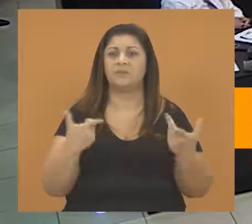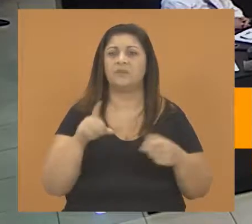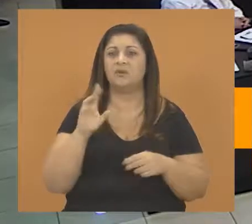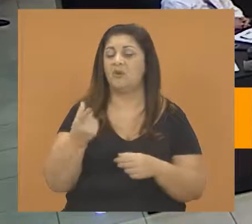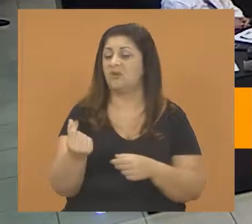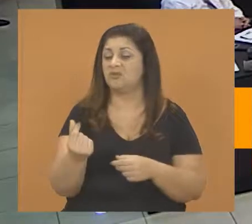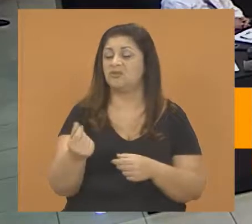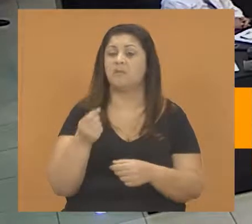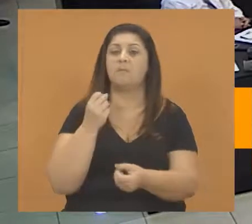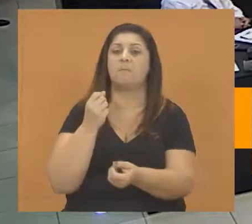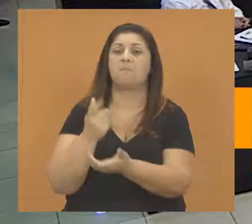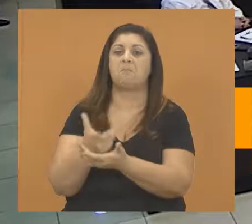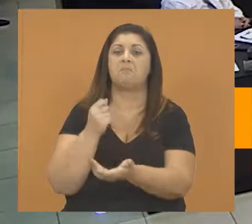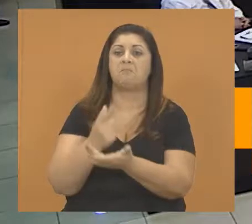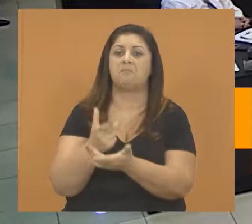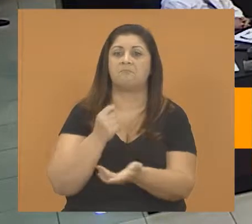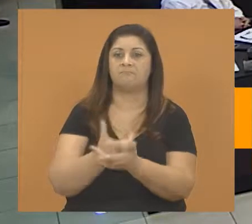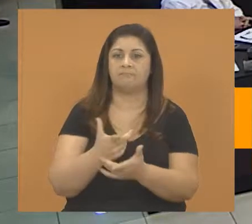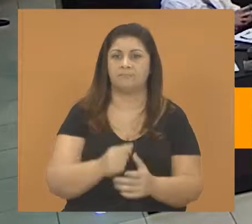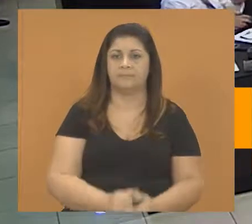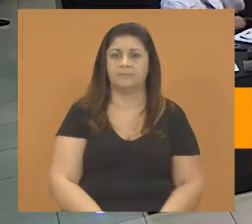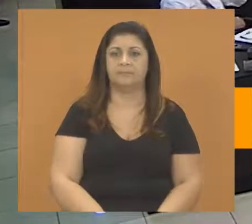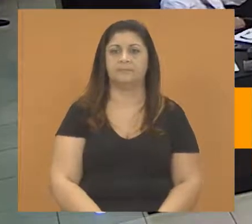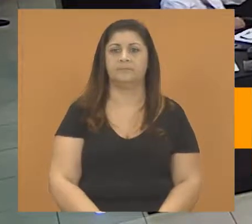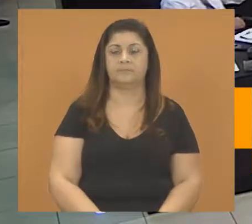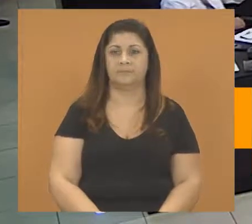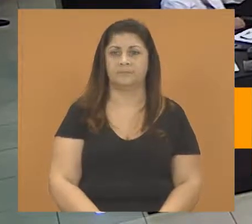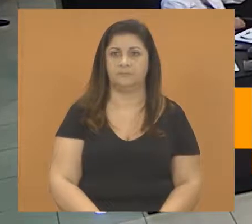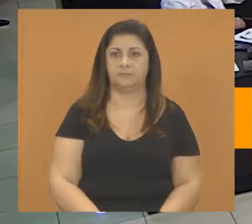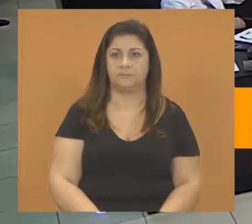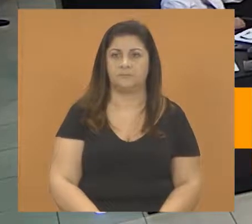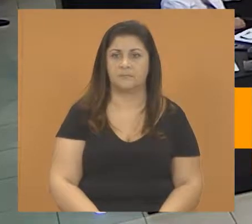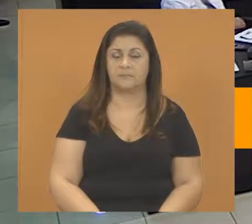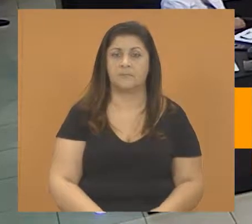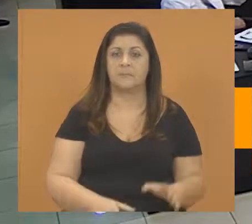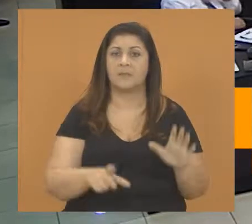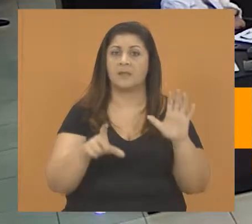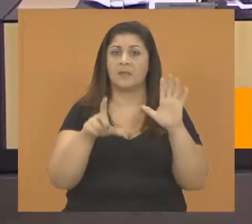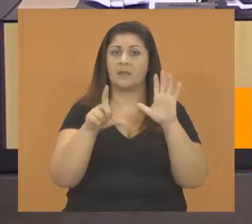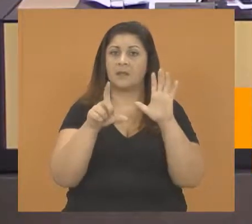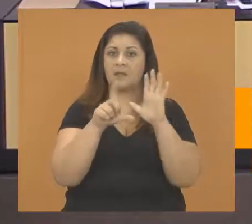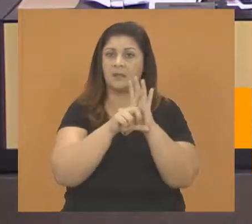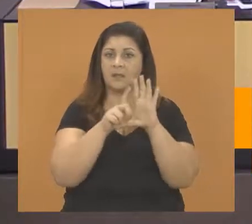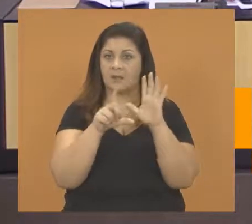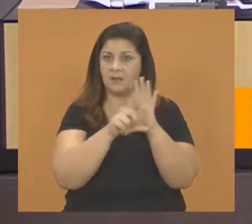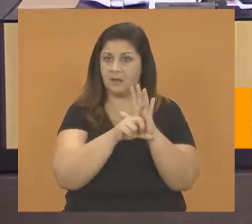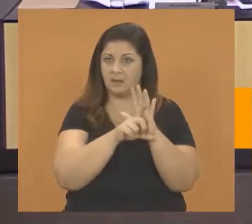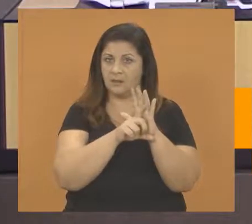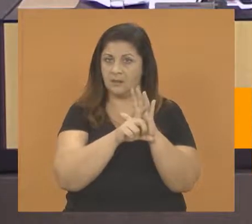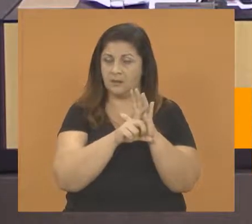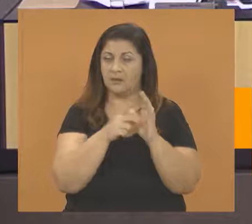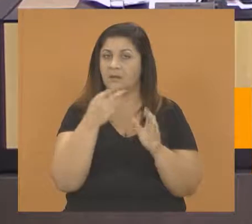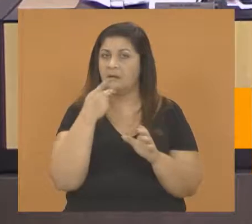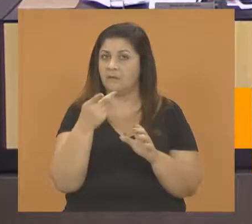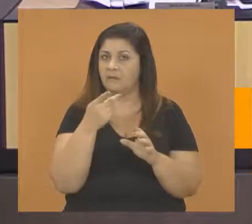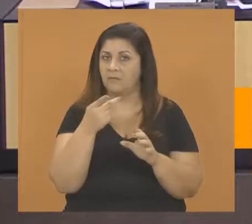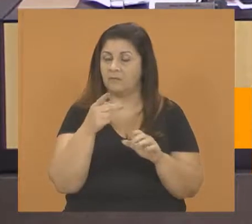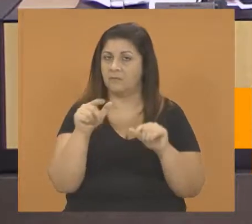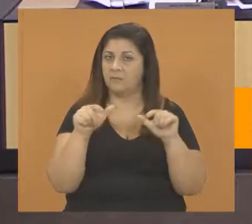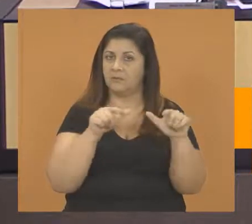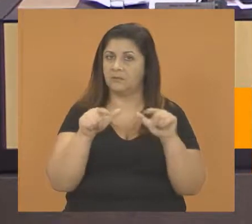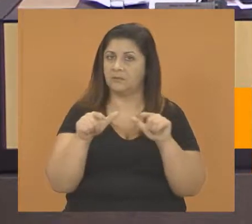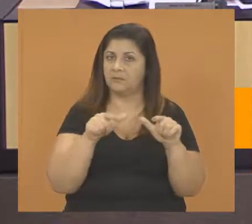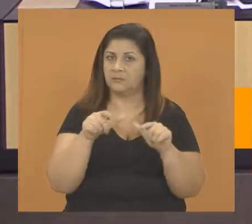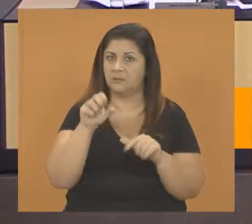verdade é só uma parte favor é a lei estabelece que cumpra 40 horas semanais estabelece oito